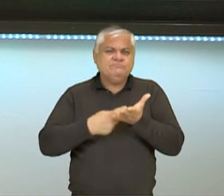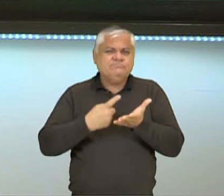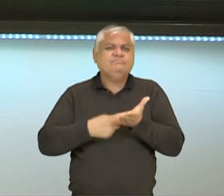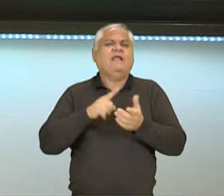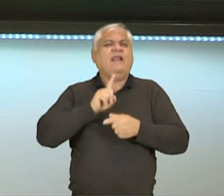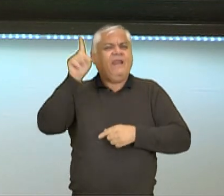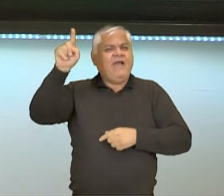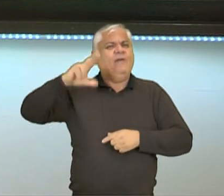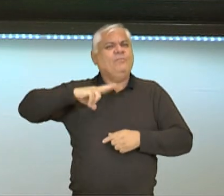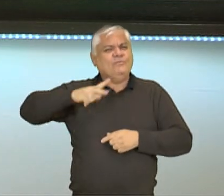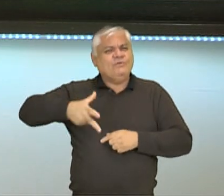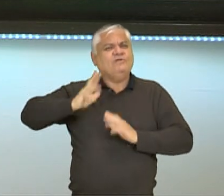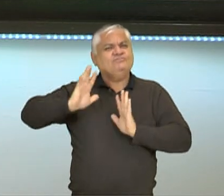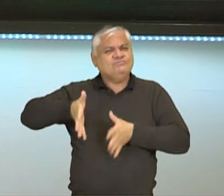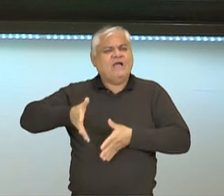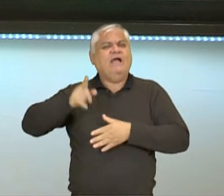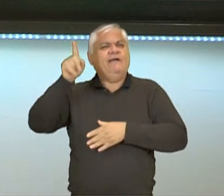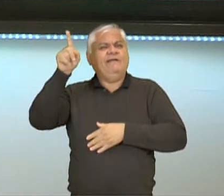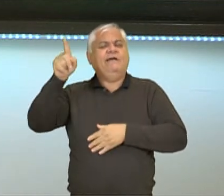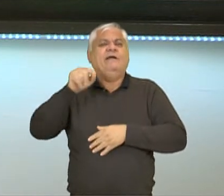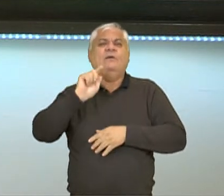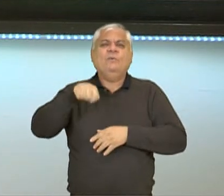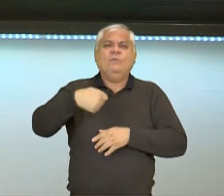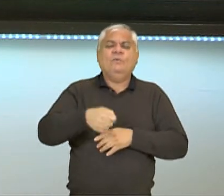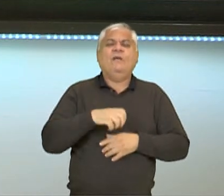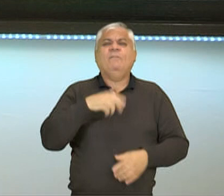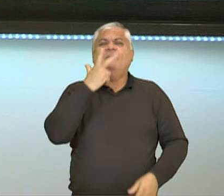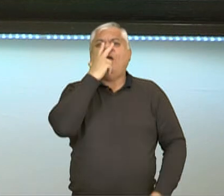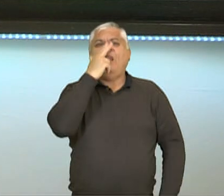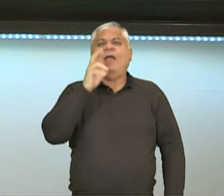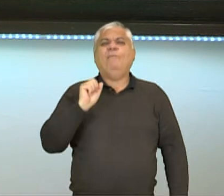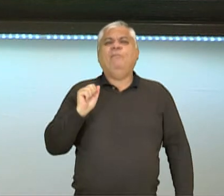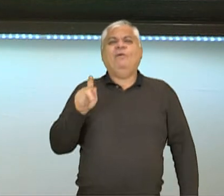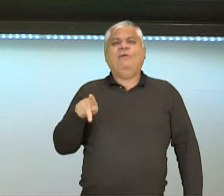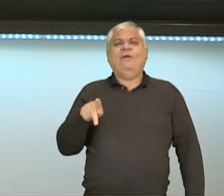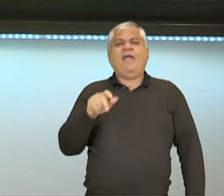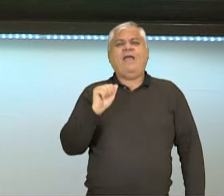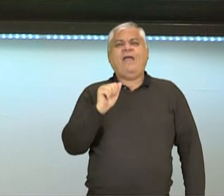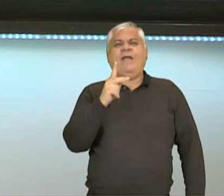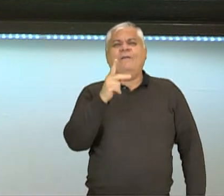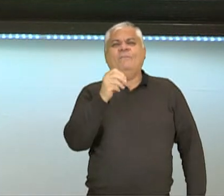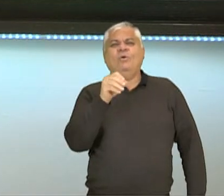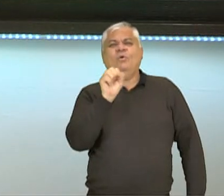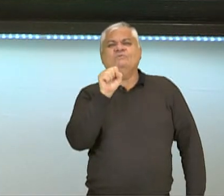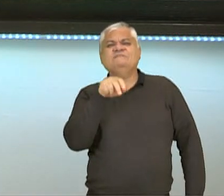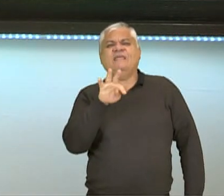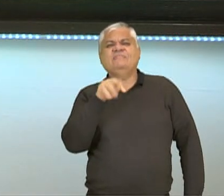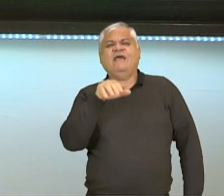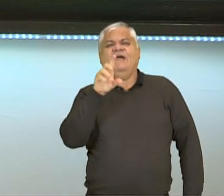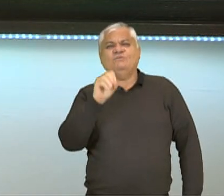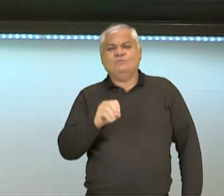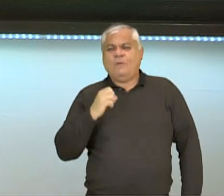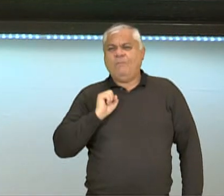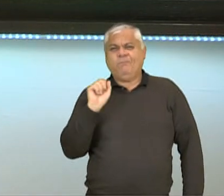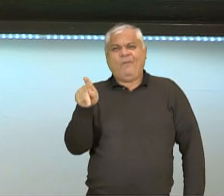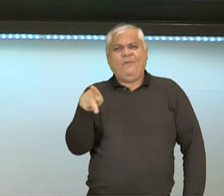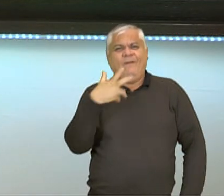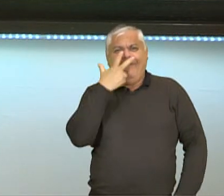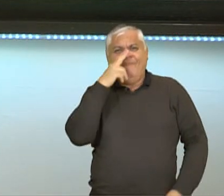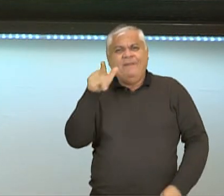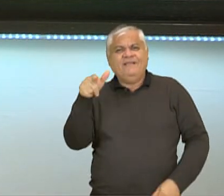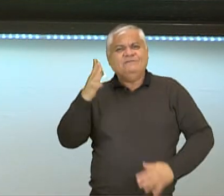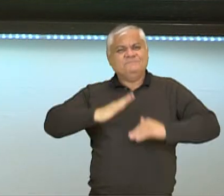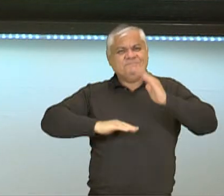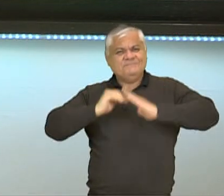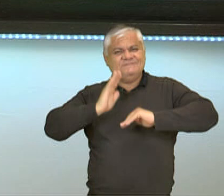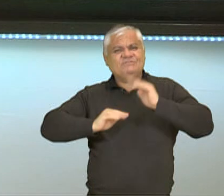inclusive, por Portugal, que eles chamavam de aposentados. Mas o que eram esses aposentados? Eles diziam, né, já existia, então, essa